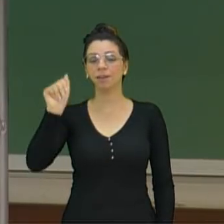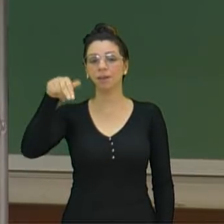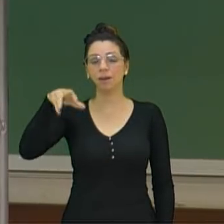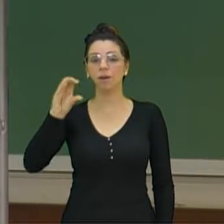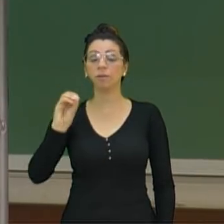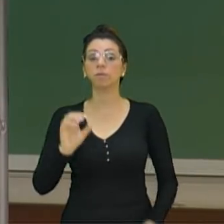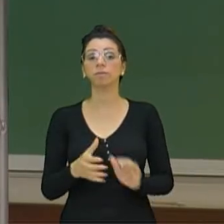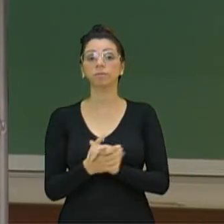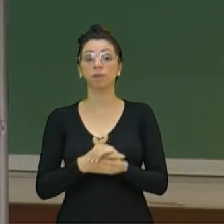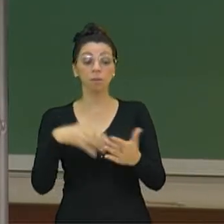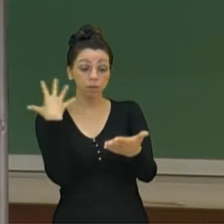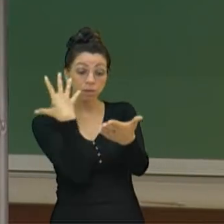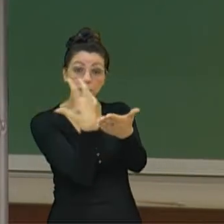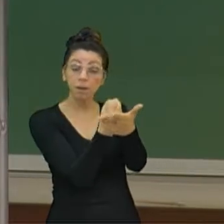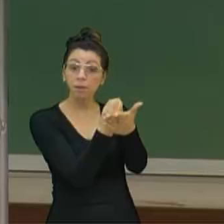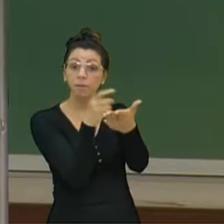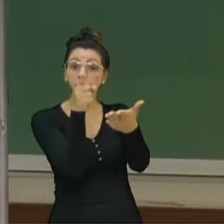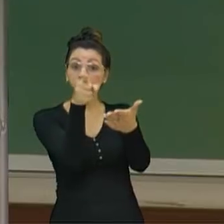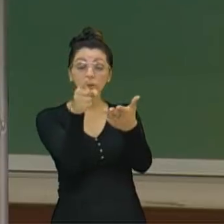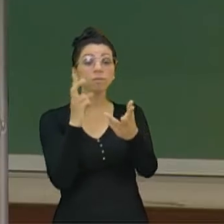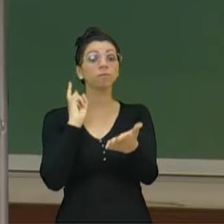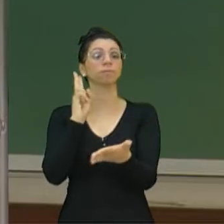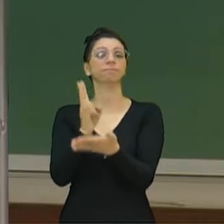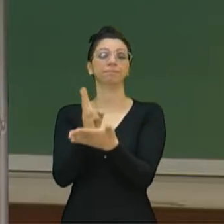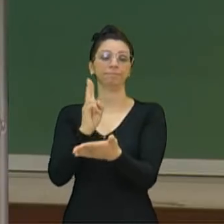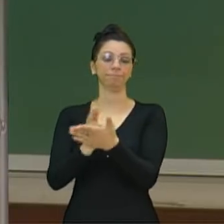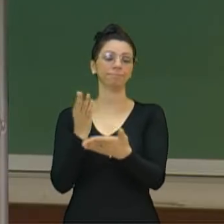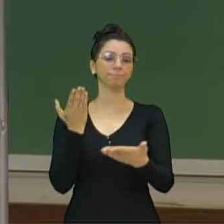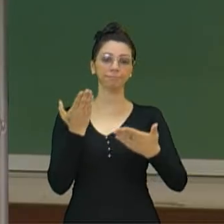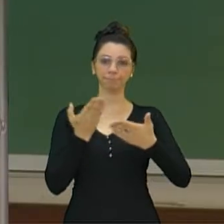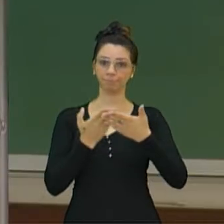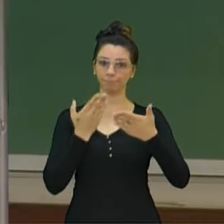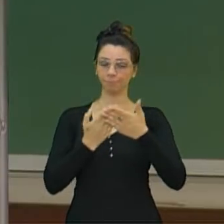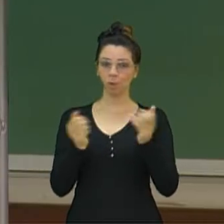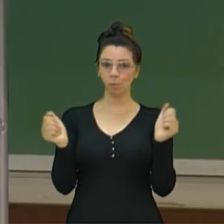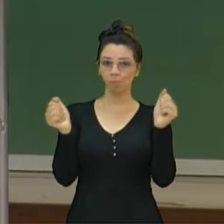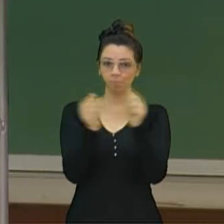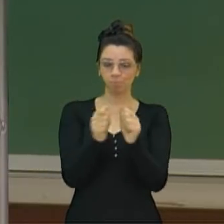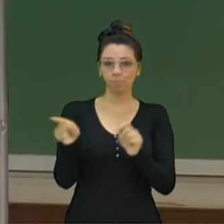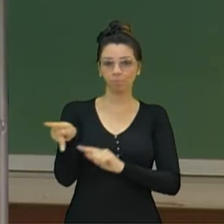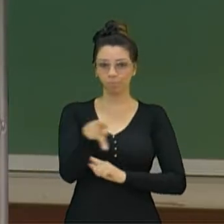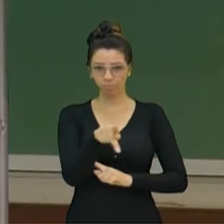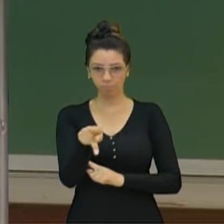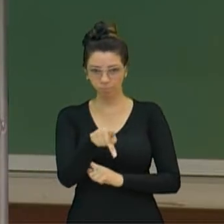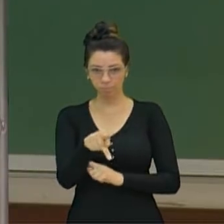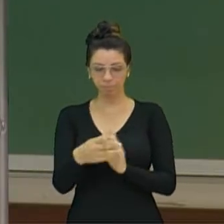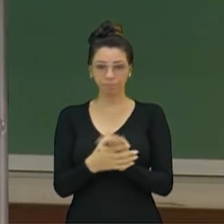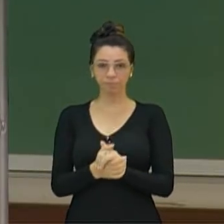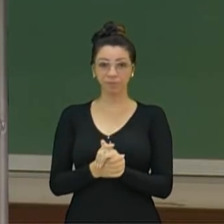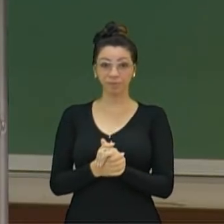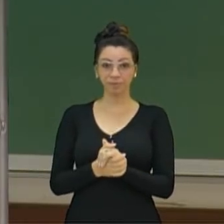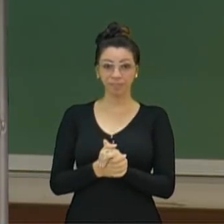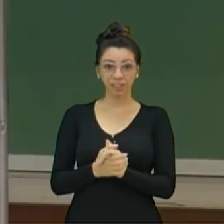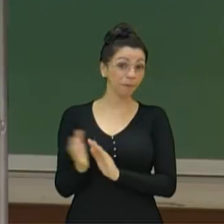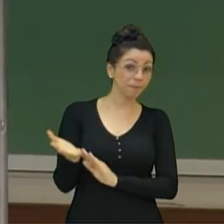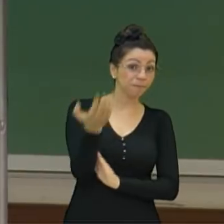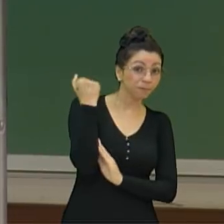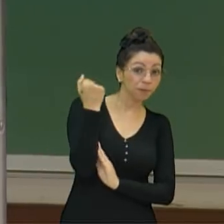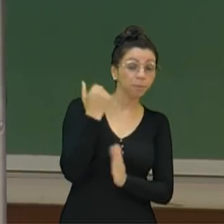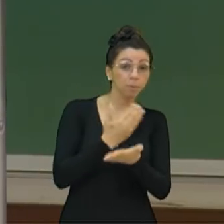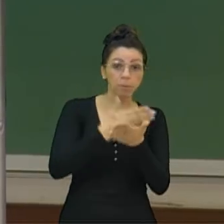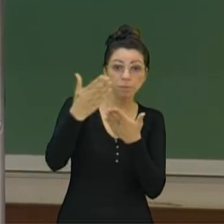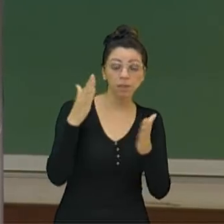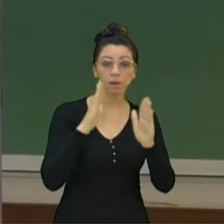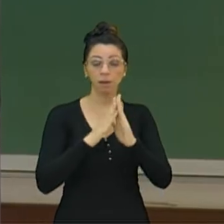desses registros, você vai continuar seus estudos com o seu professor ou a sua professora. Então vamos para a nossa aula de hoje? Chama o